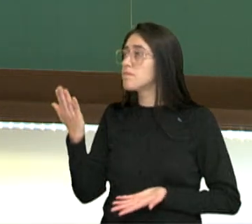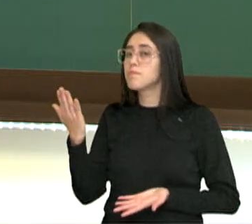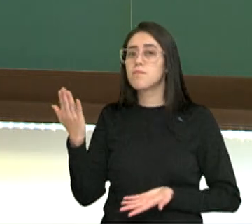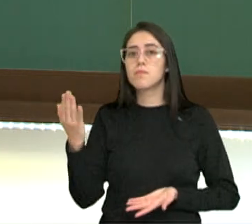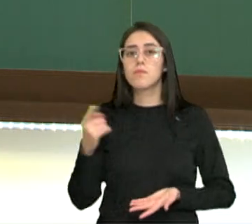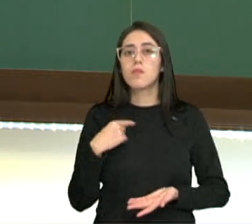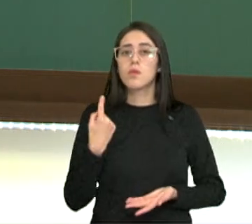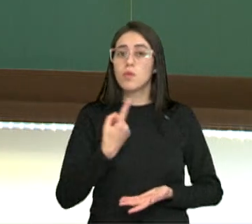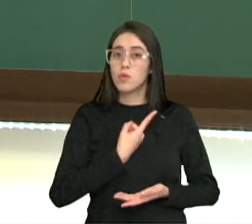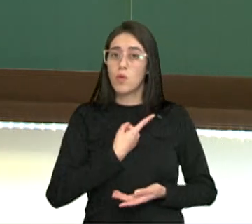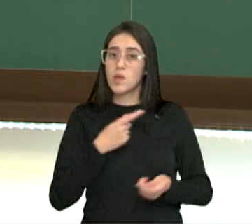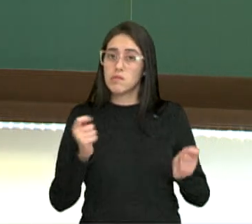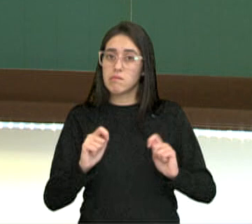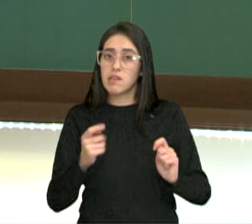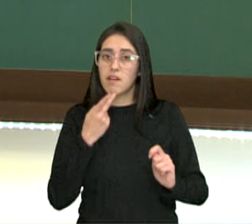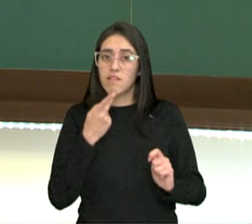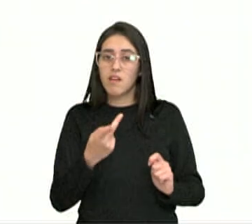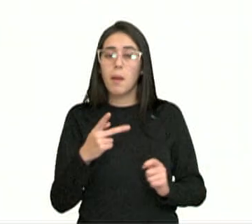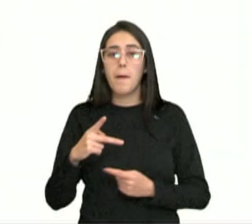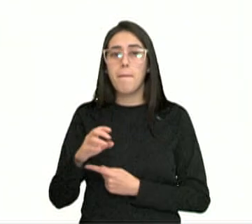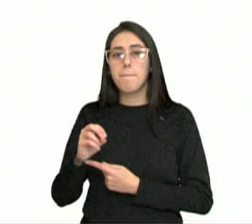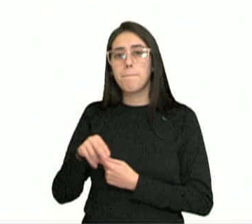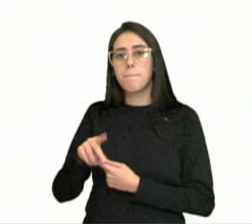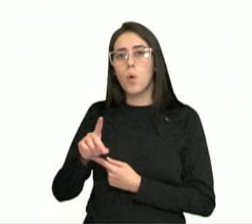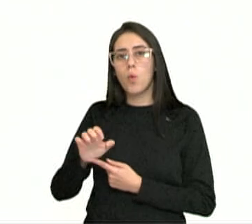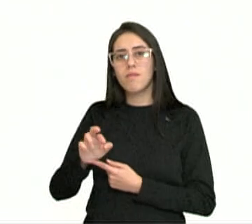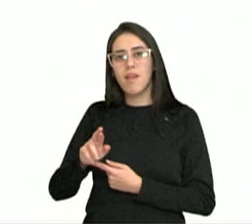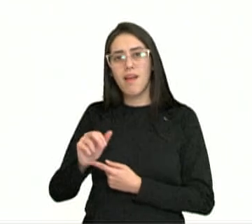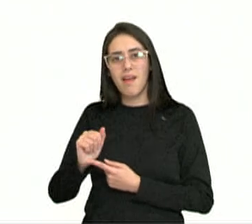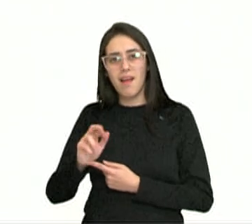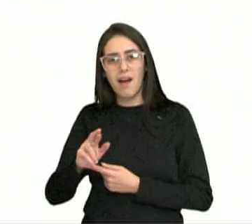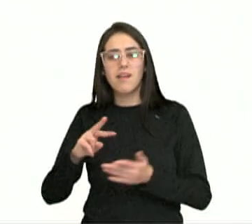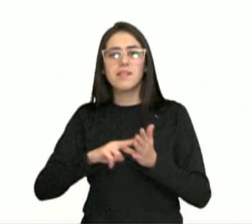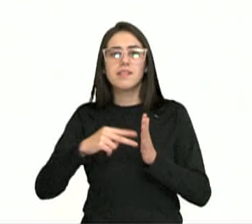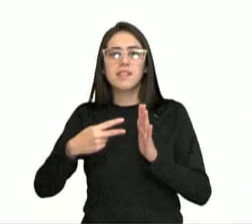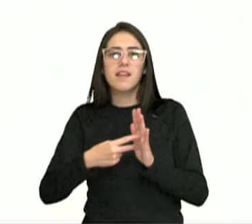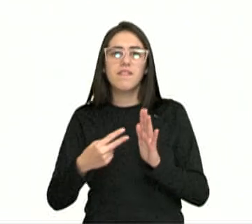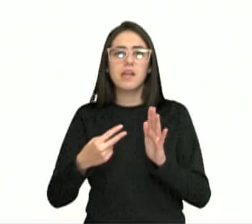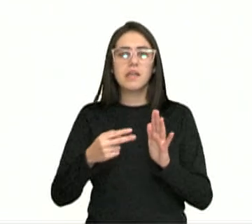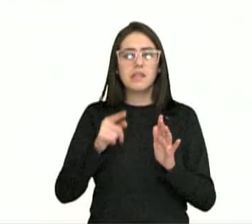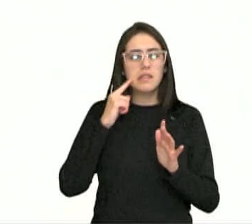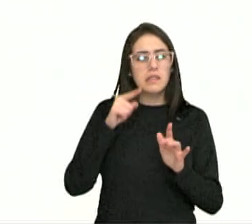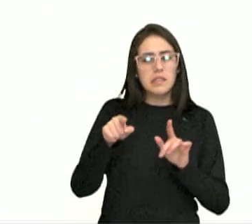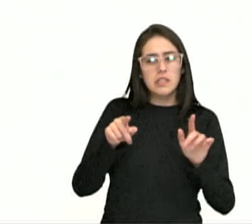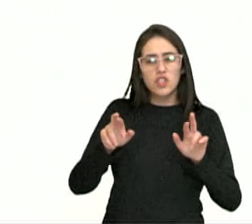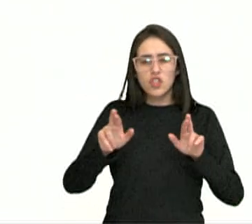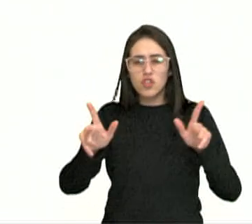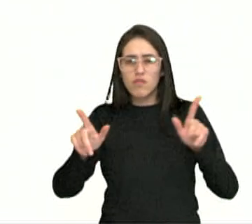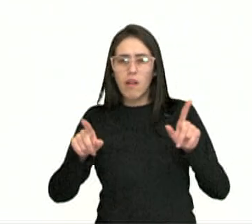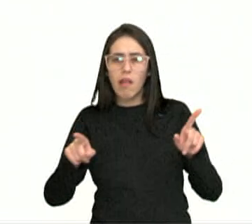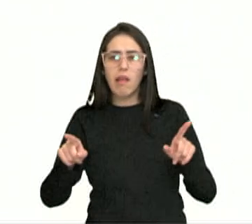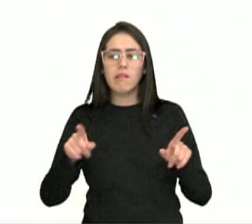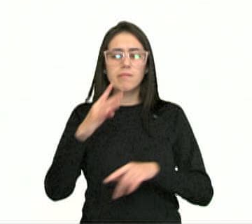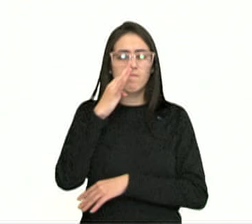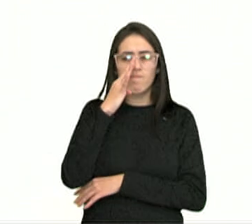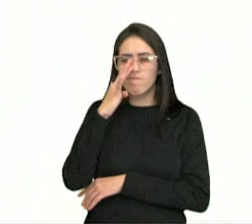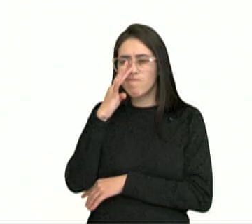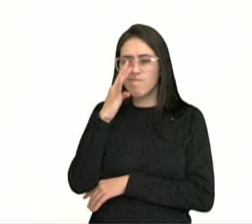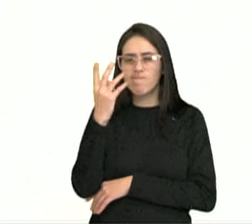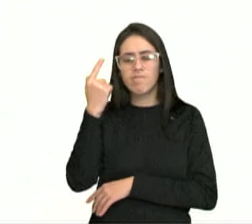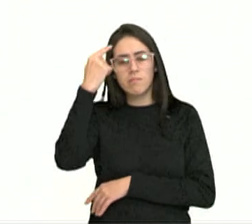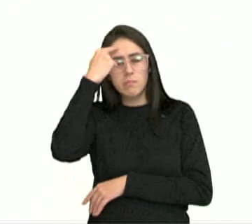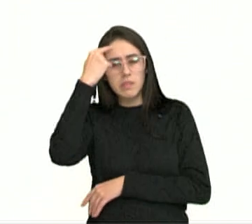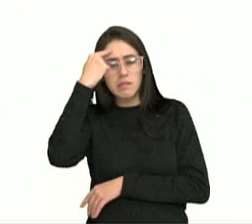que ponderar significa diferenciar, pesar, apreciar,